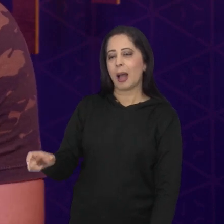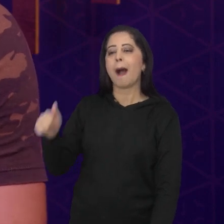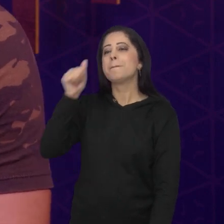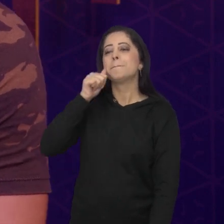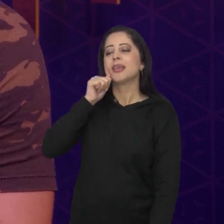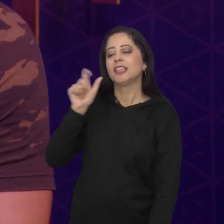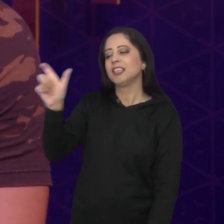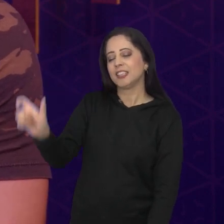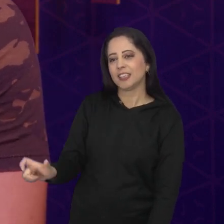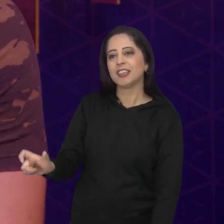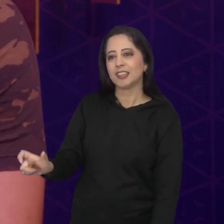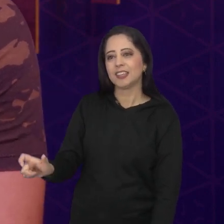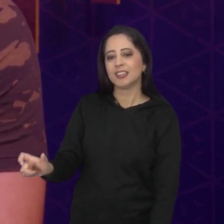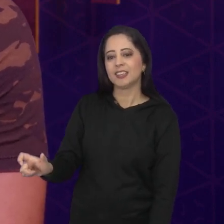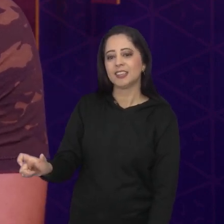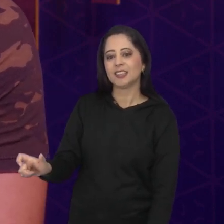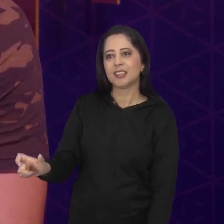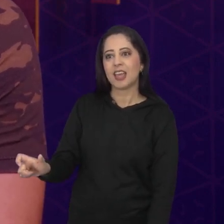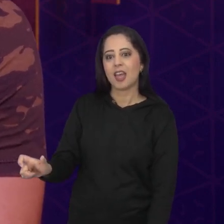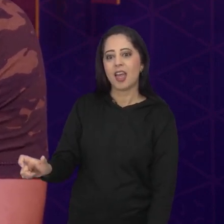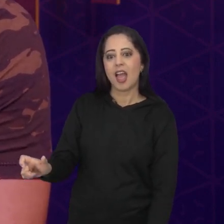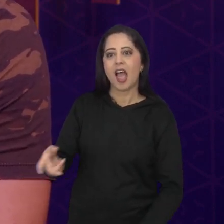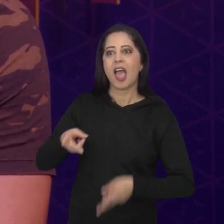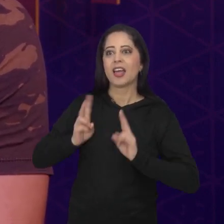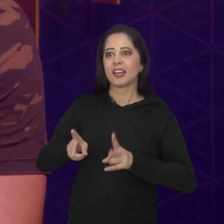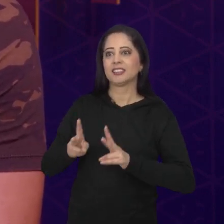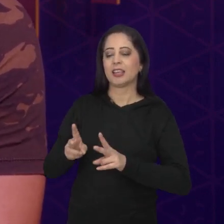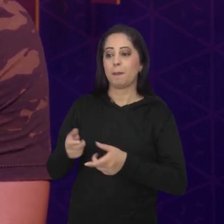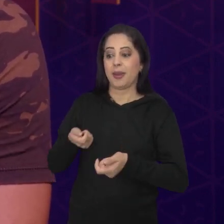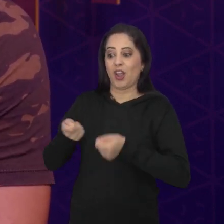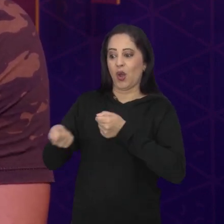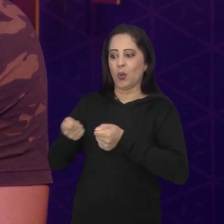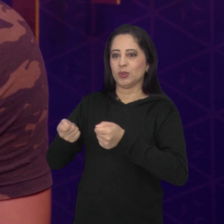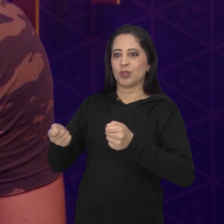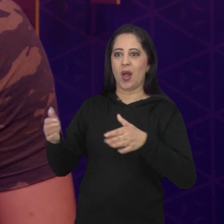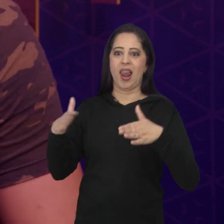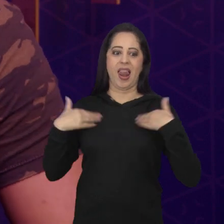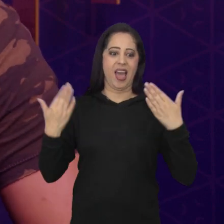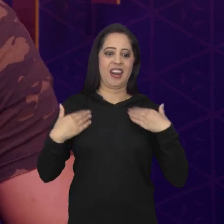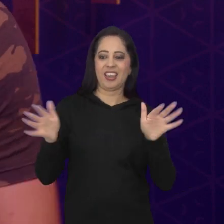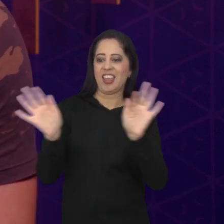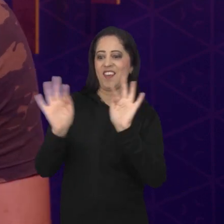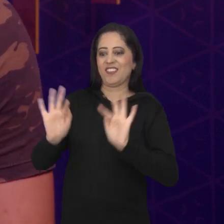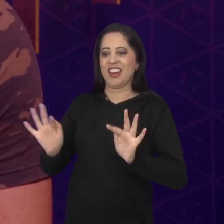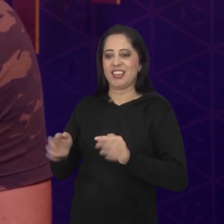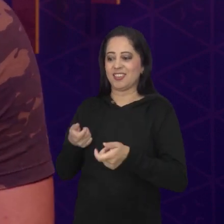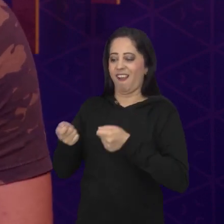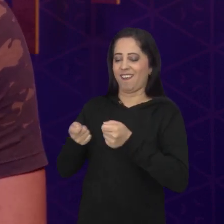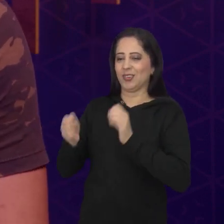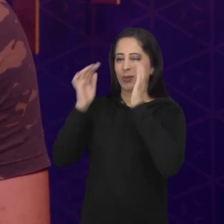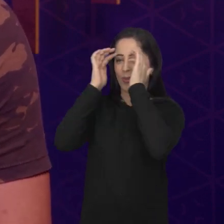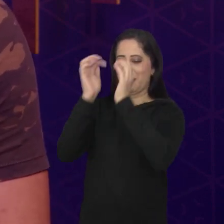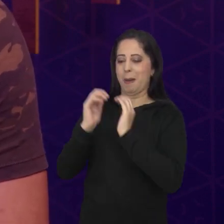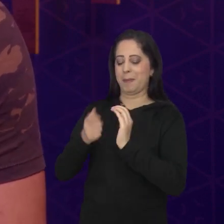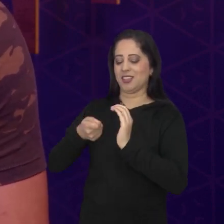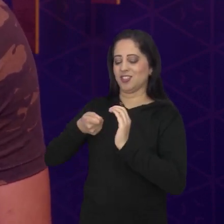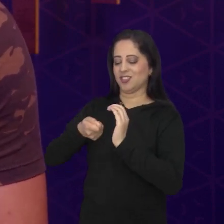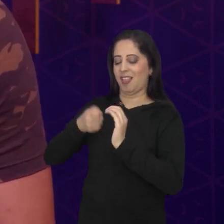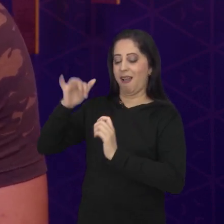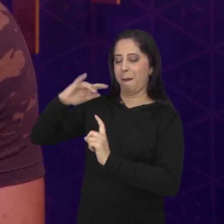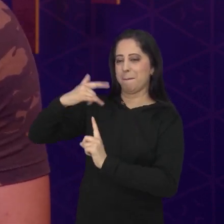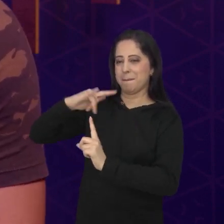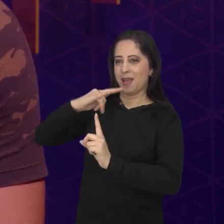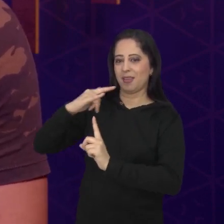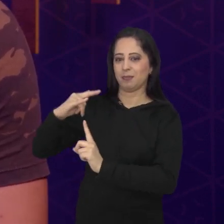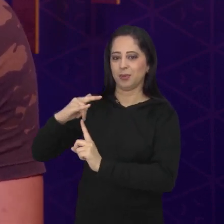protagonista, que é a Riley, a gente vê que a alegria, ela comanda tudo. E ela determina tudo, né? Então,